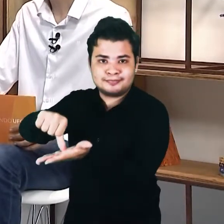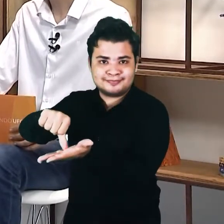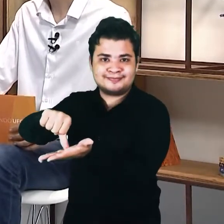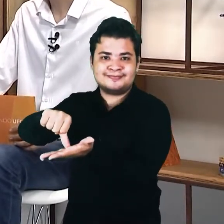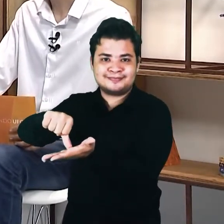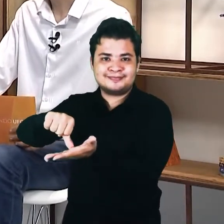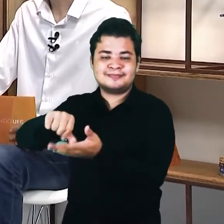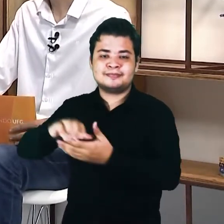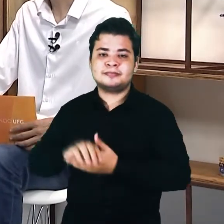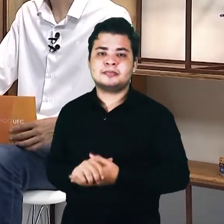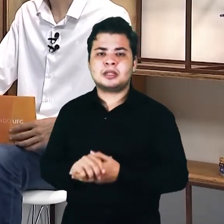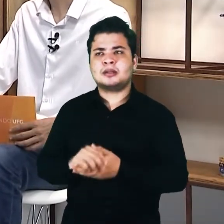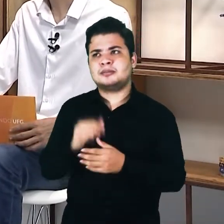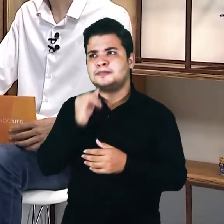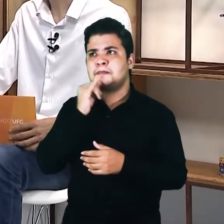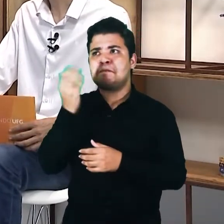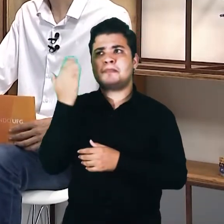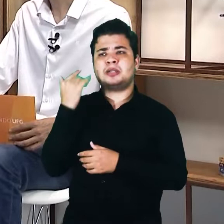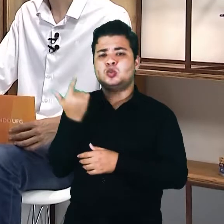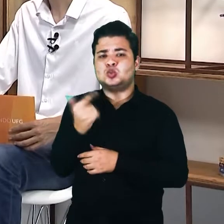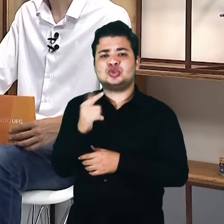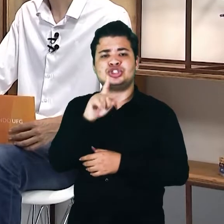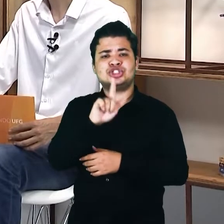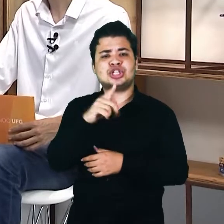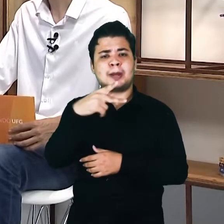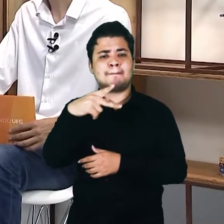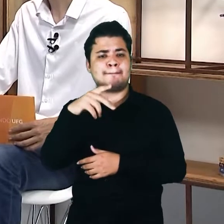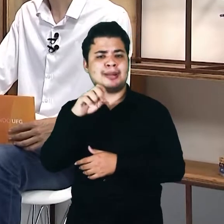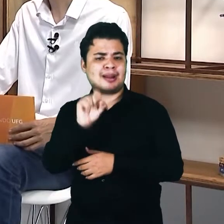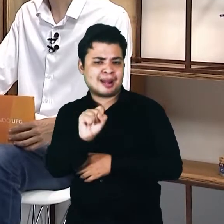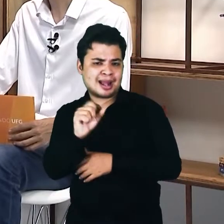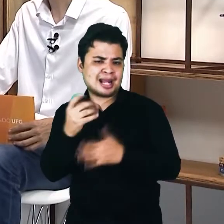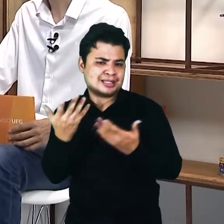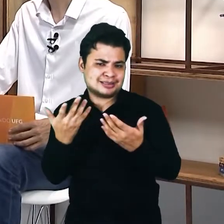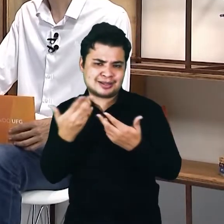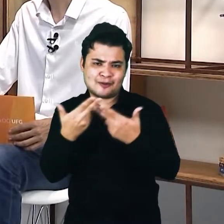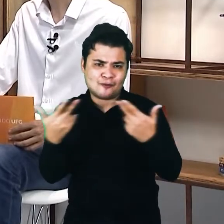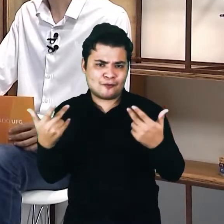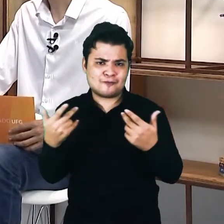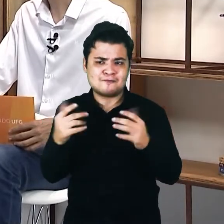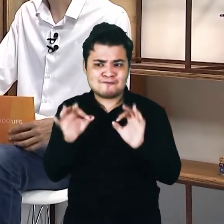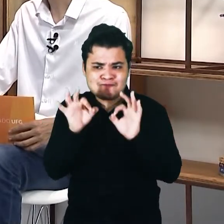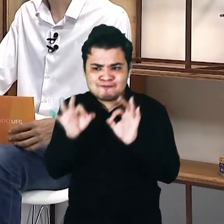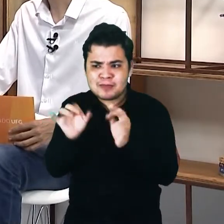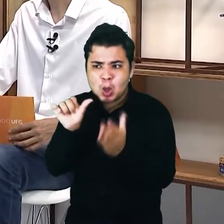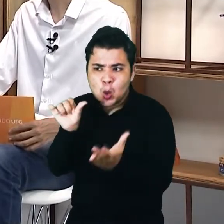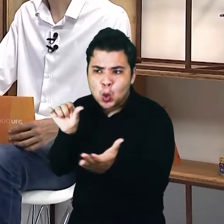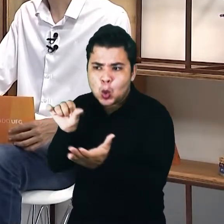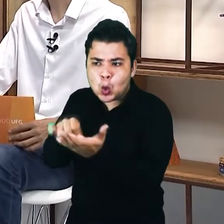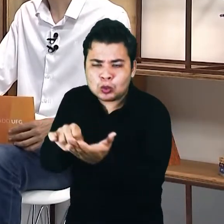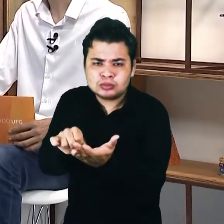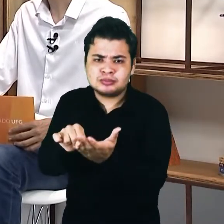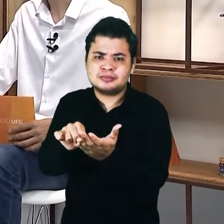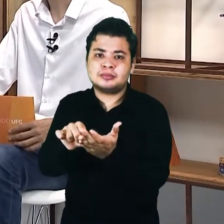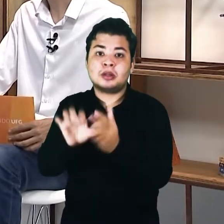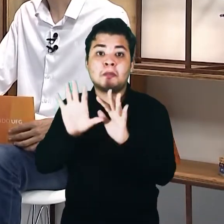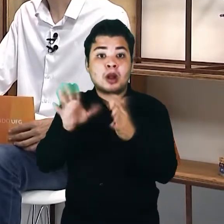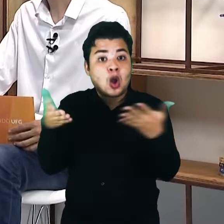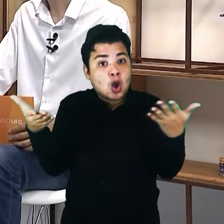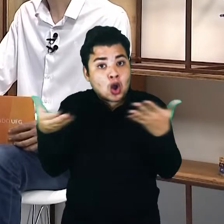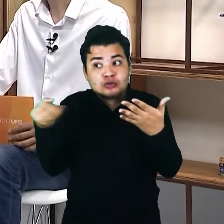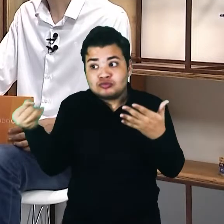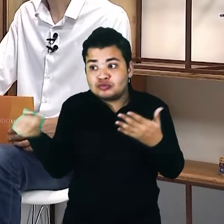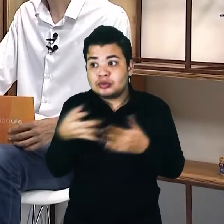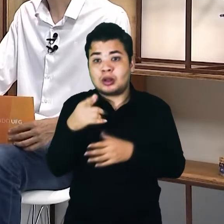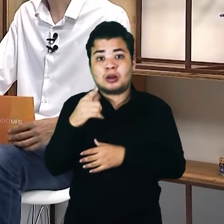Antigamente a gente não tinha muito GPS, não tinha nenhum aparelho muito preciso para fazer isso. Agora não, nós já